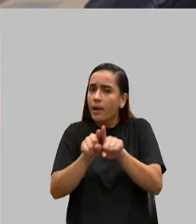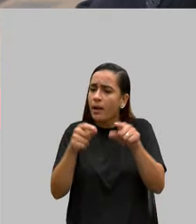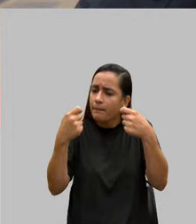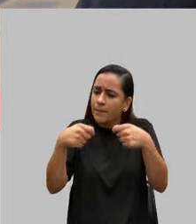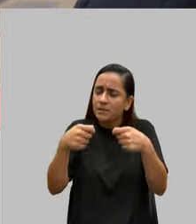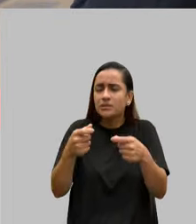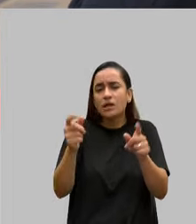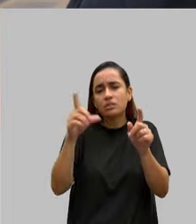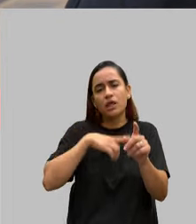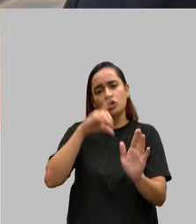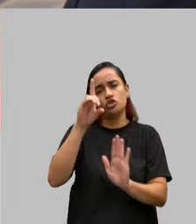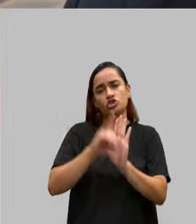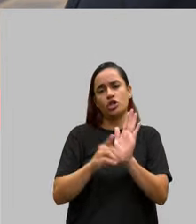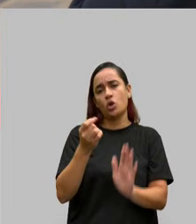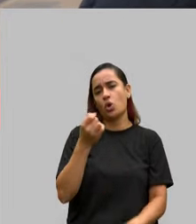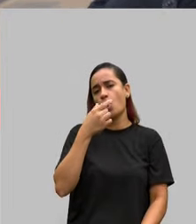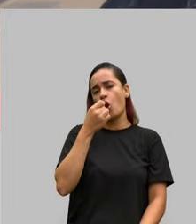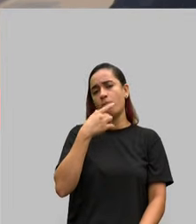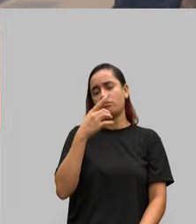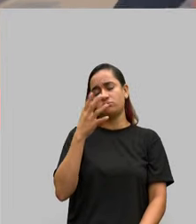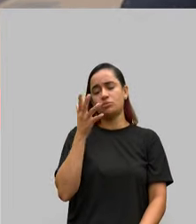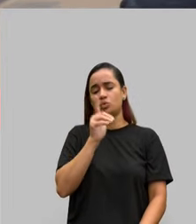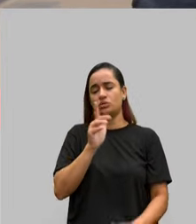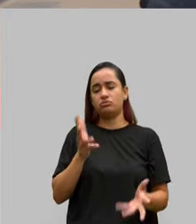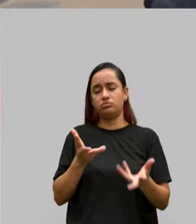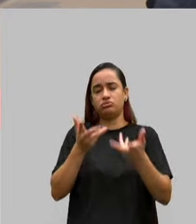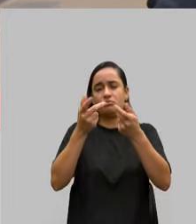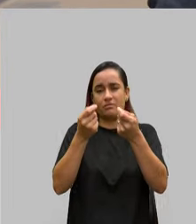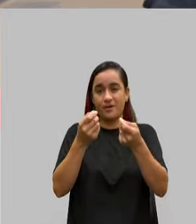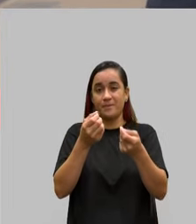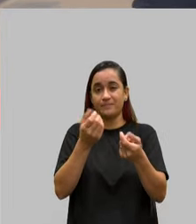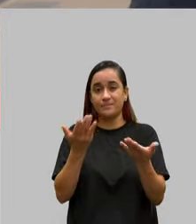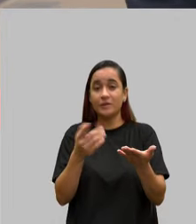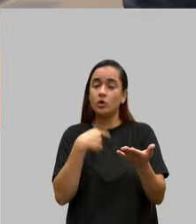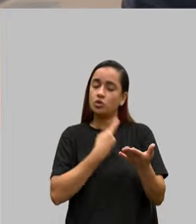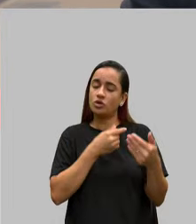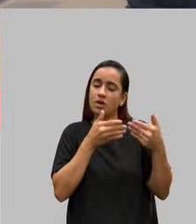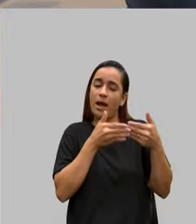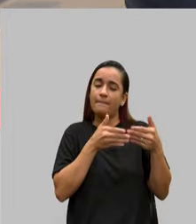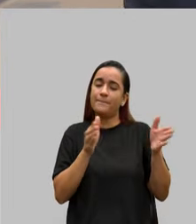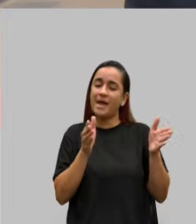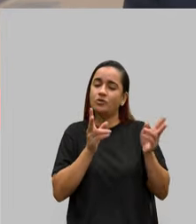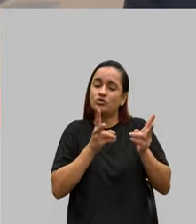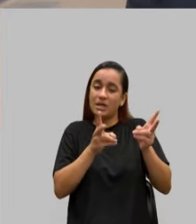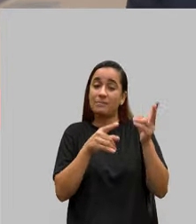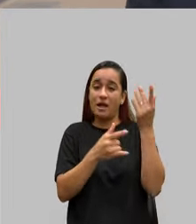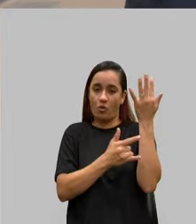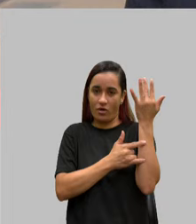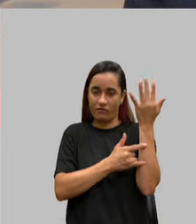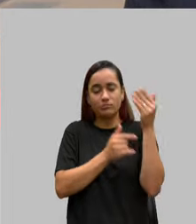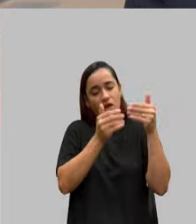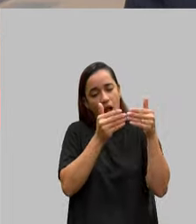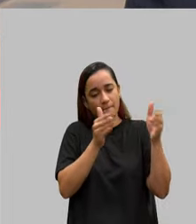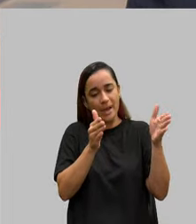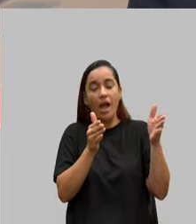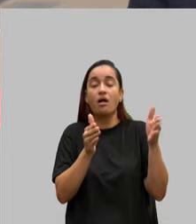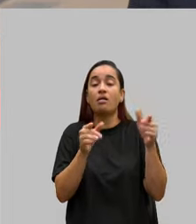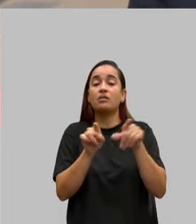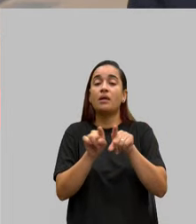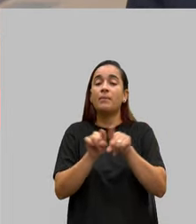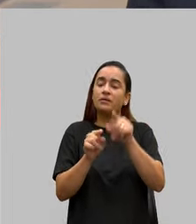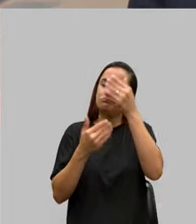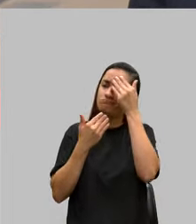beneficiar do medicamento então estamos de portas abertas a FMG e Agradecemos muito